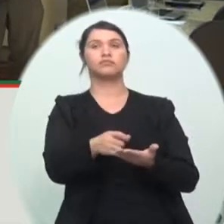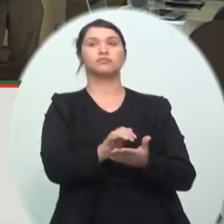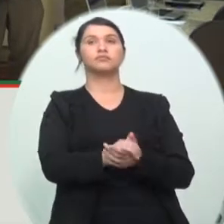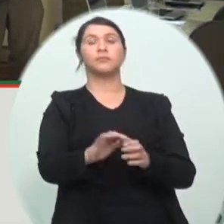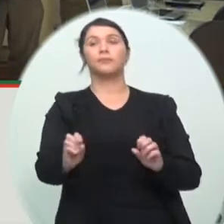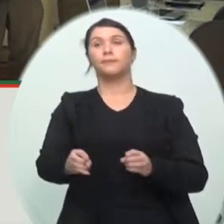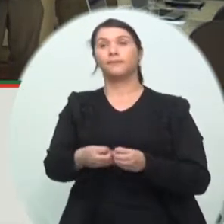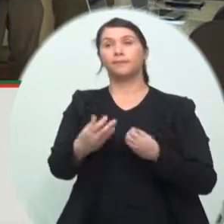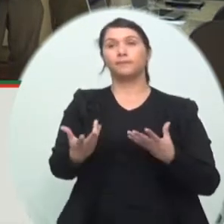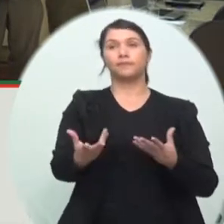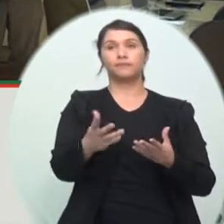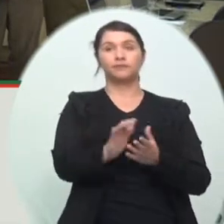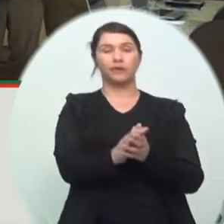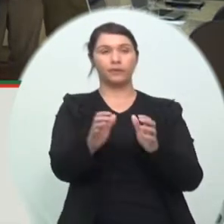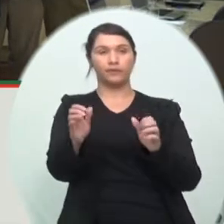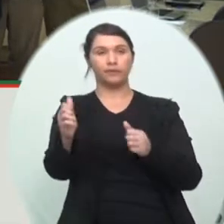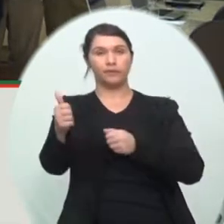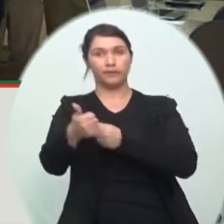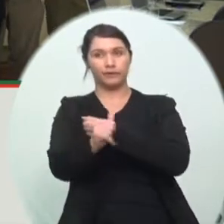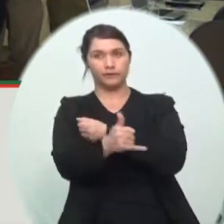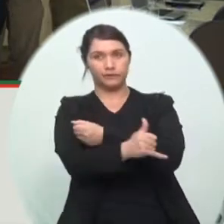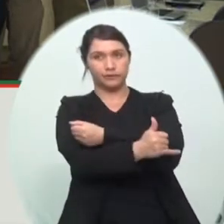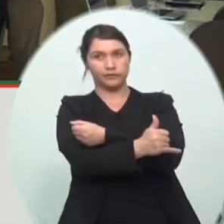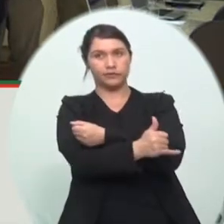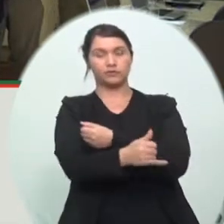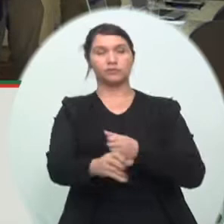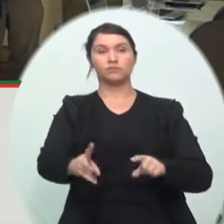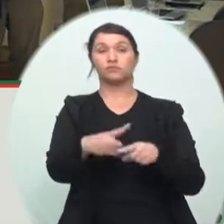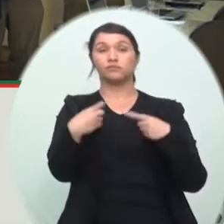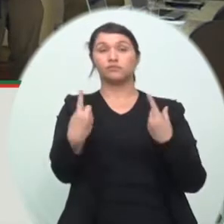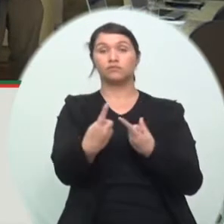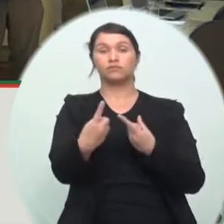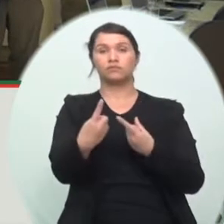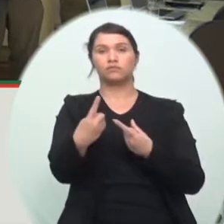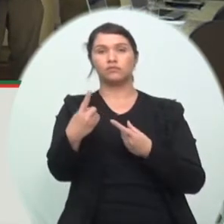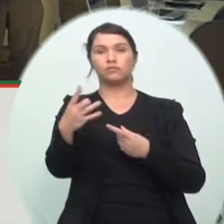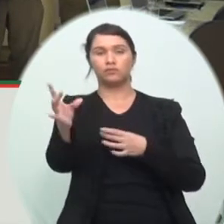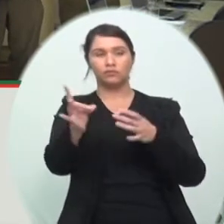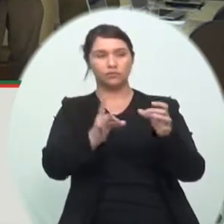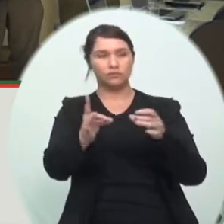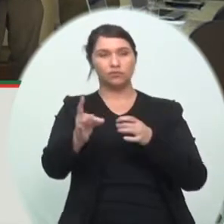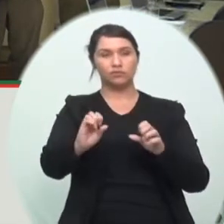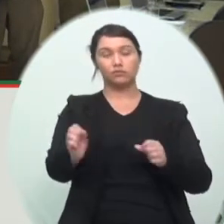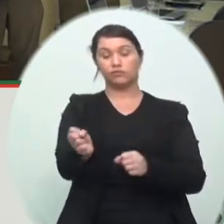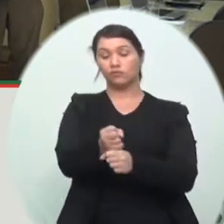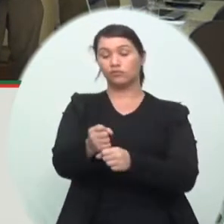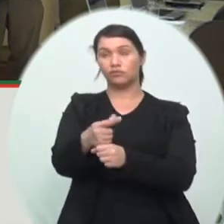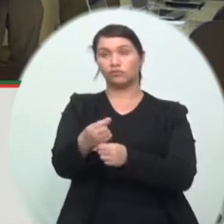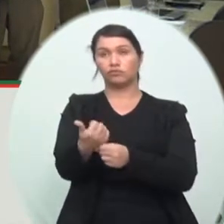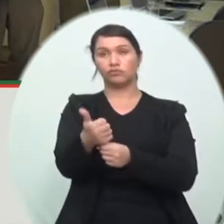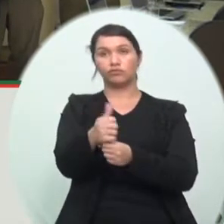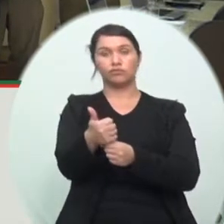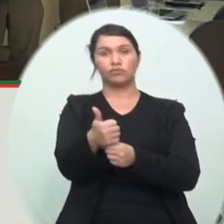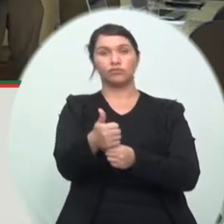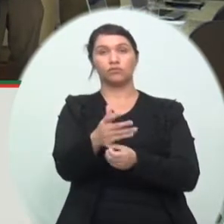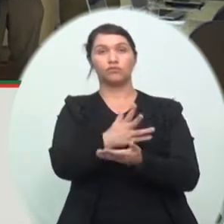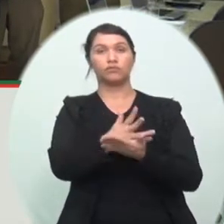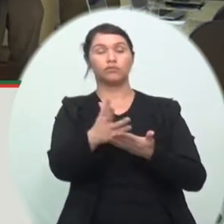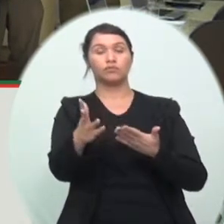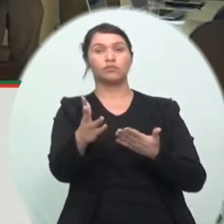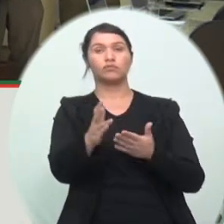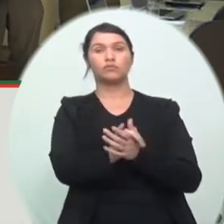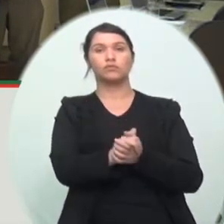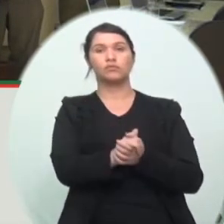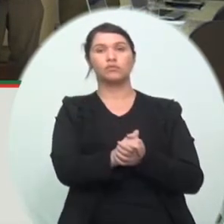essas estratégias, nós fomos aperfeiçoando. Em 2011, nós criamos o plano de comando do batalhão,